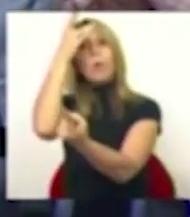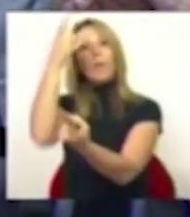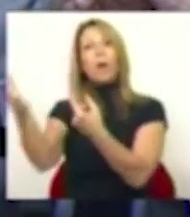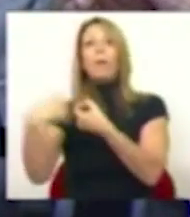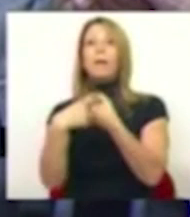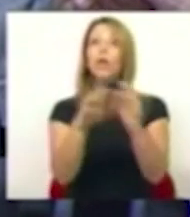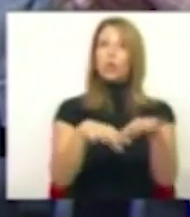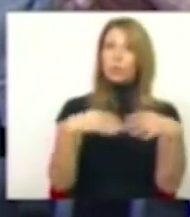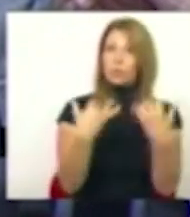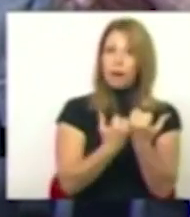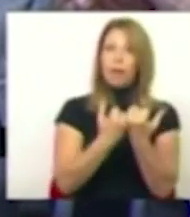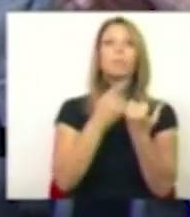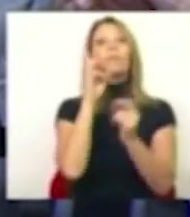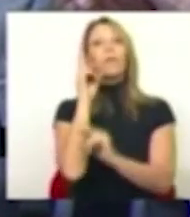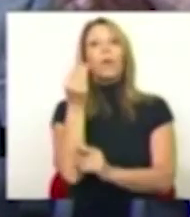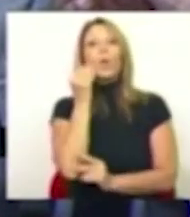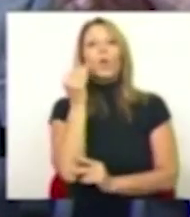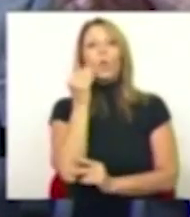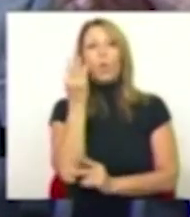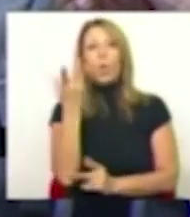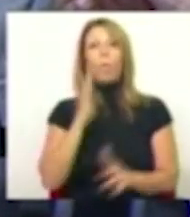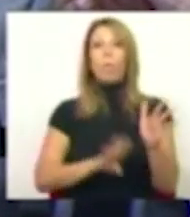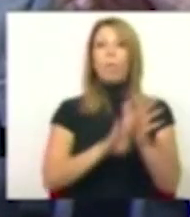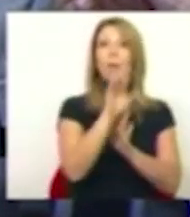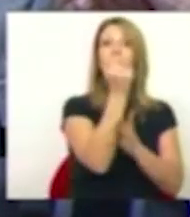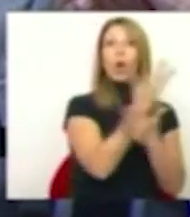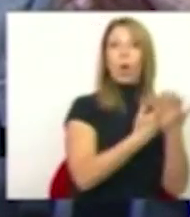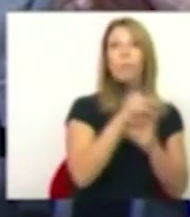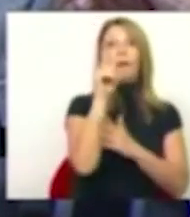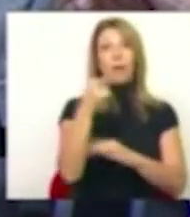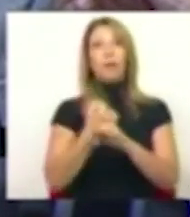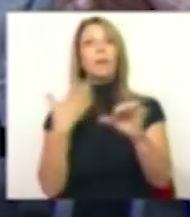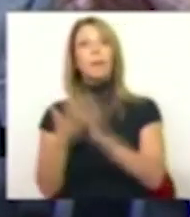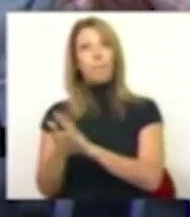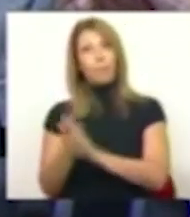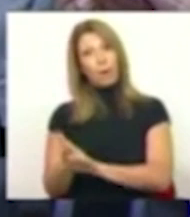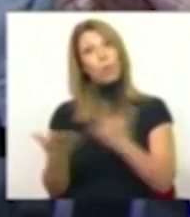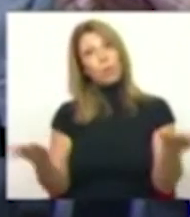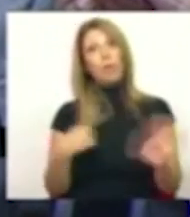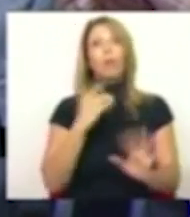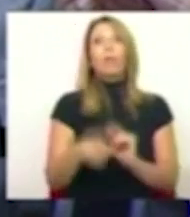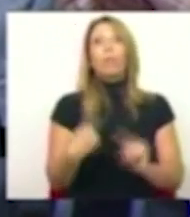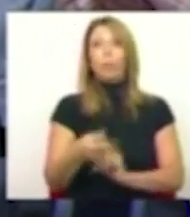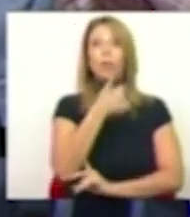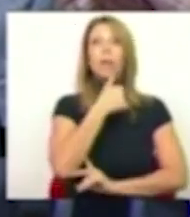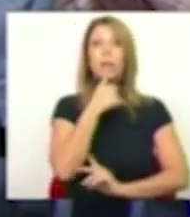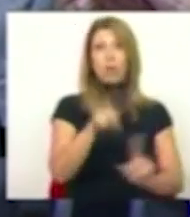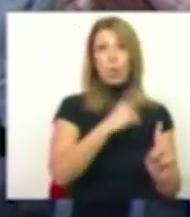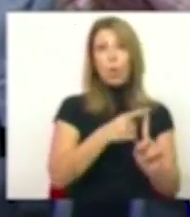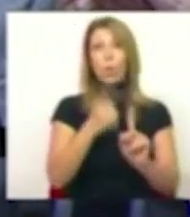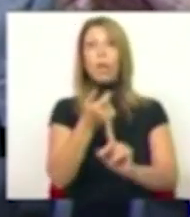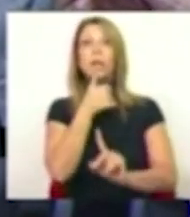da economia e a evolução do emprego e em cada ano fixamos qual é o montante adequado.